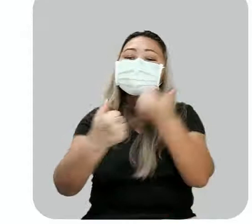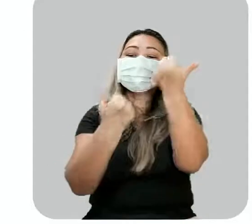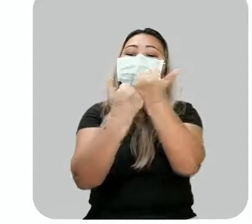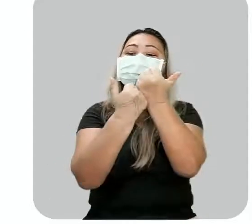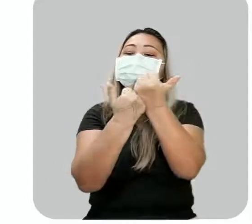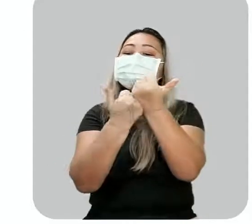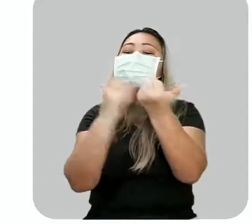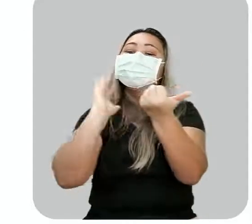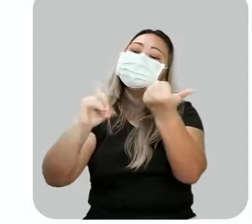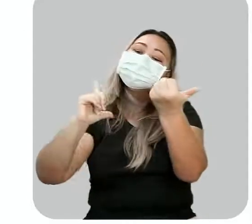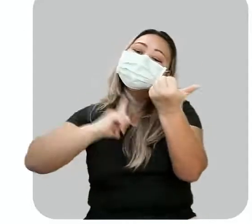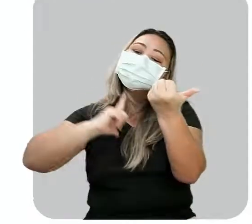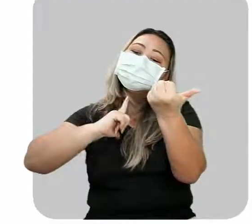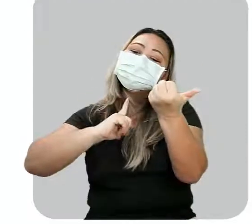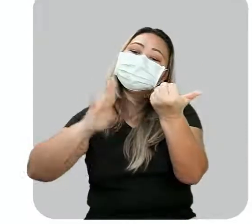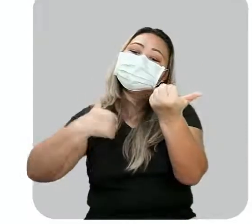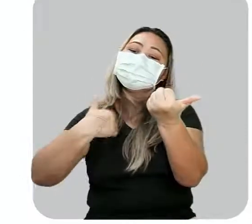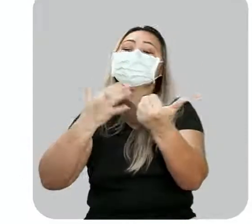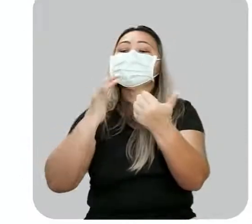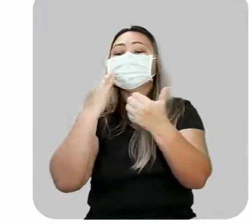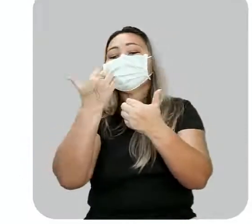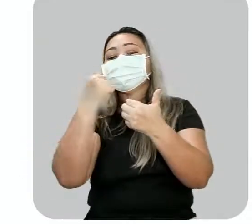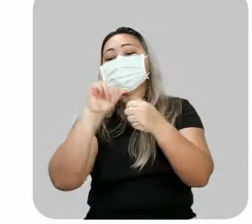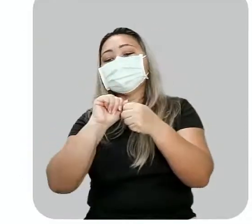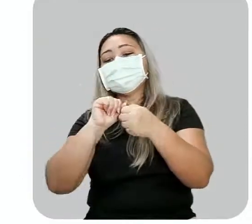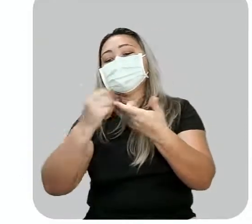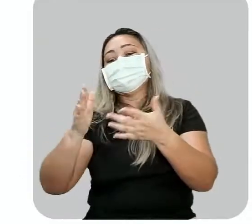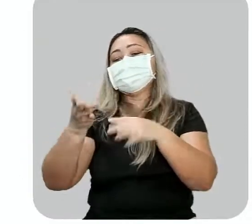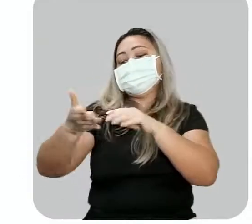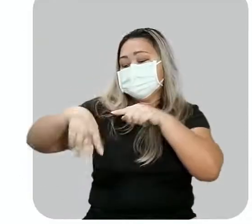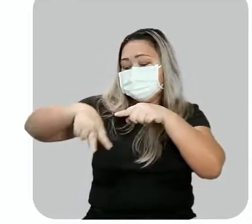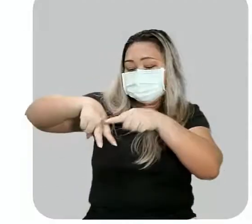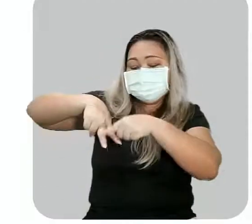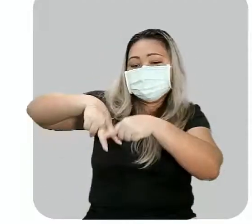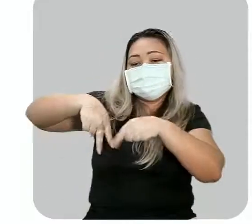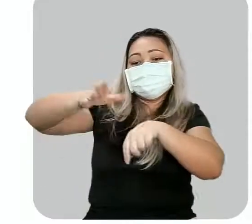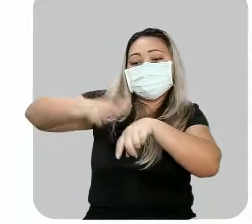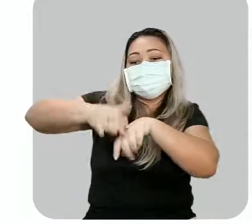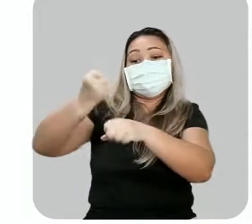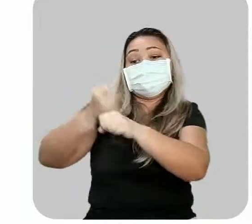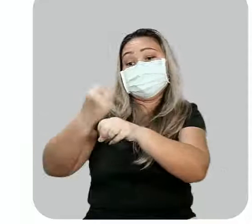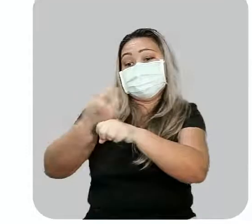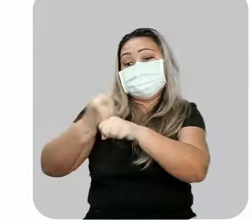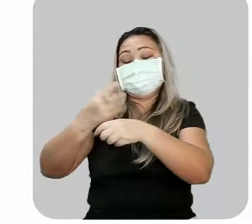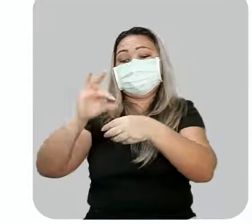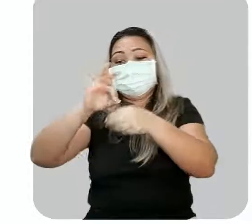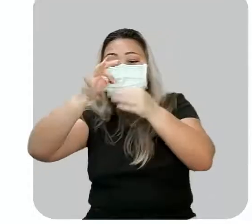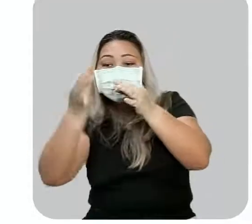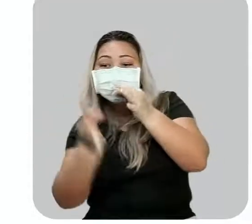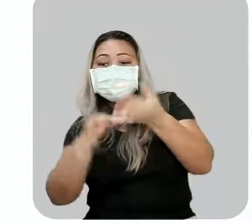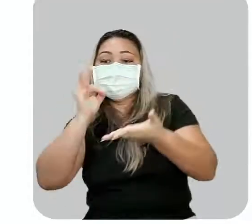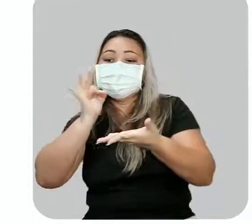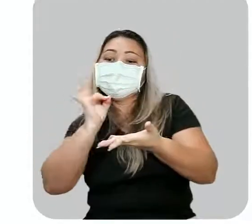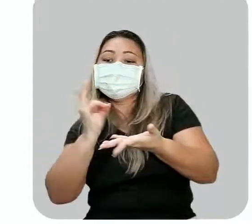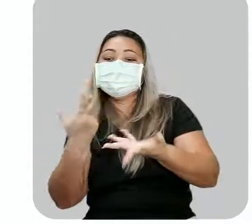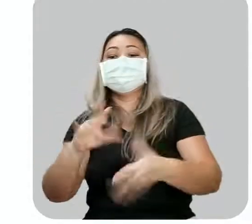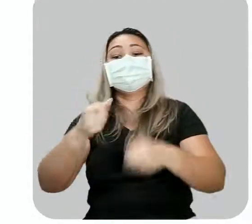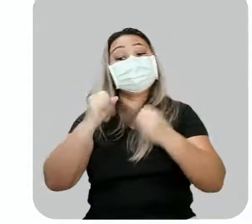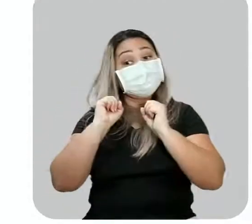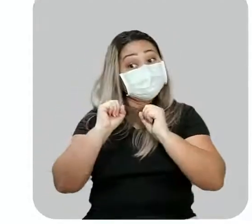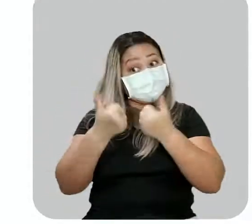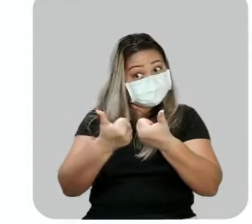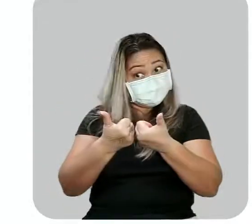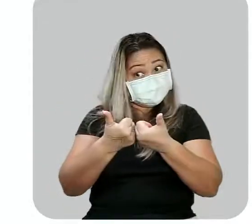substitui por uma que já existe. Tá? A questão céu da boca, batata da pé, e assim vai. A asa da xícara e assim vai.